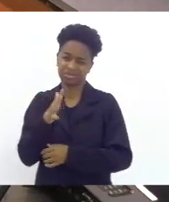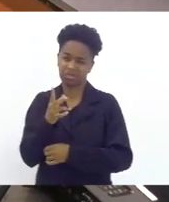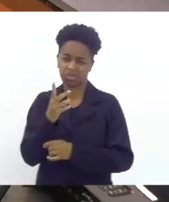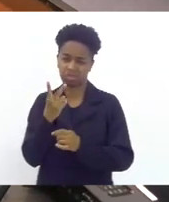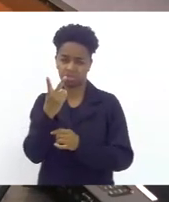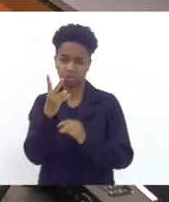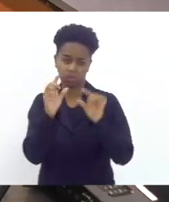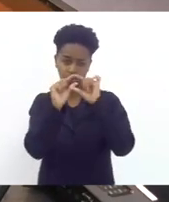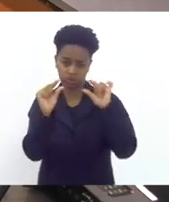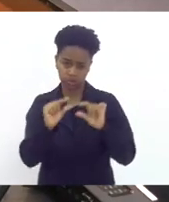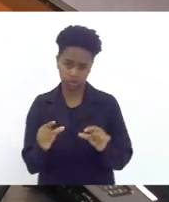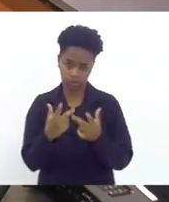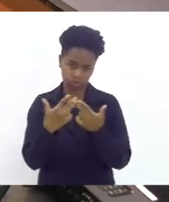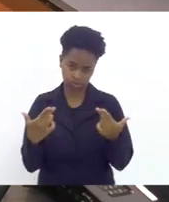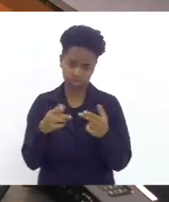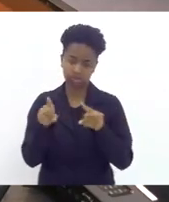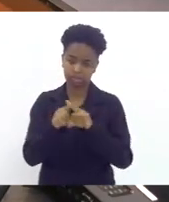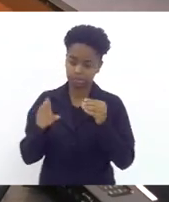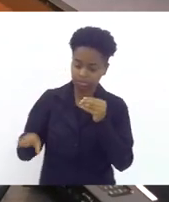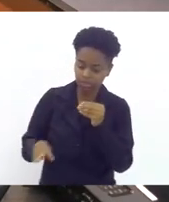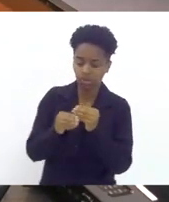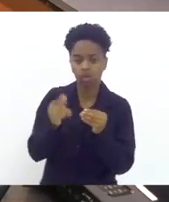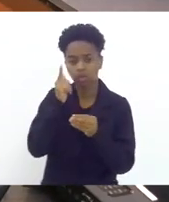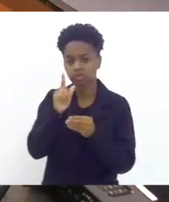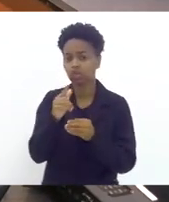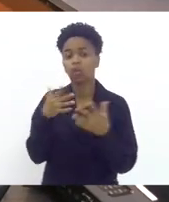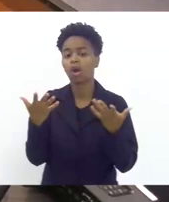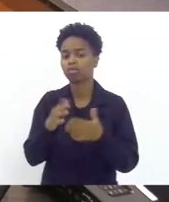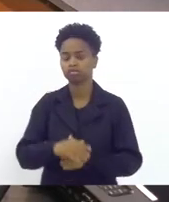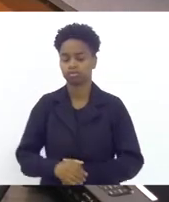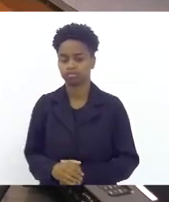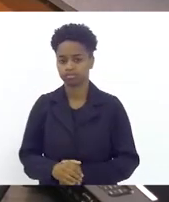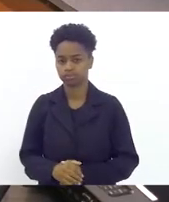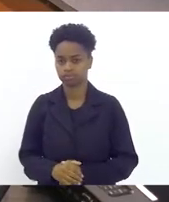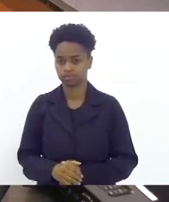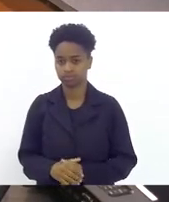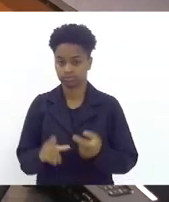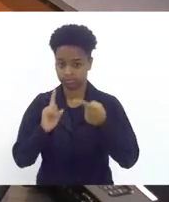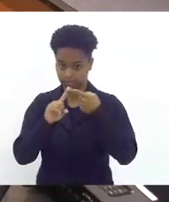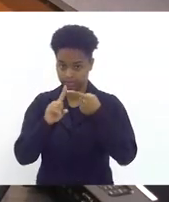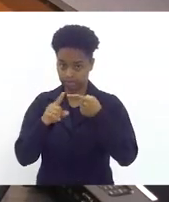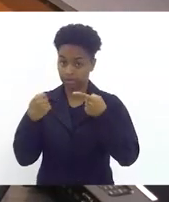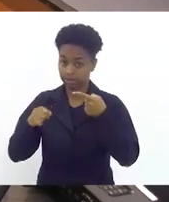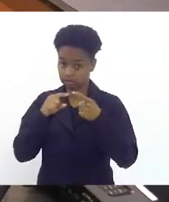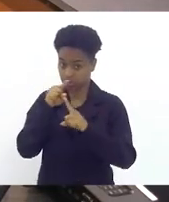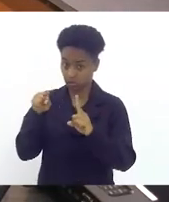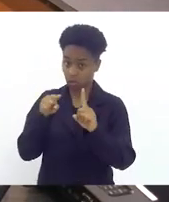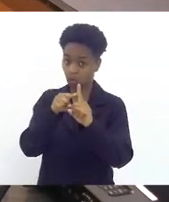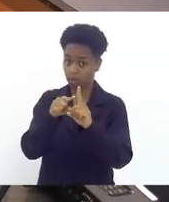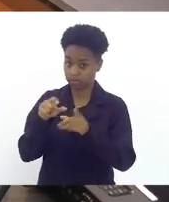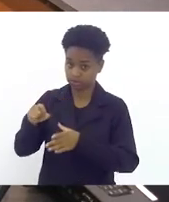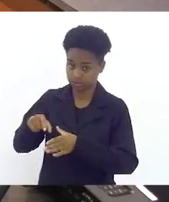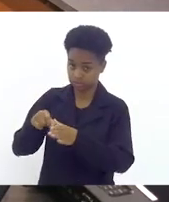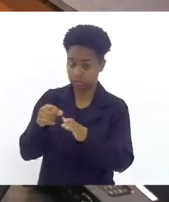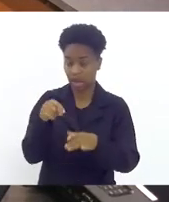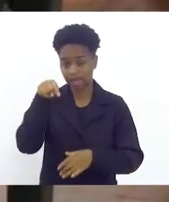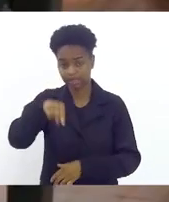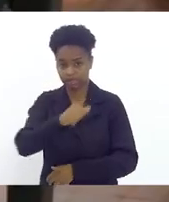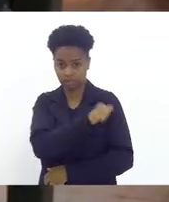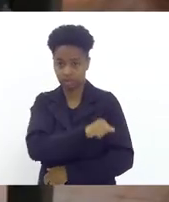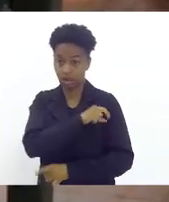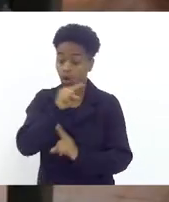cada um pente incorporar aqui na nossa decisão qual seria primeiro nós temos que ter meta de restauração no estado do Rio de Janeiro